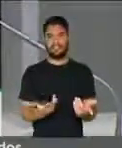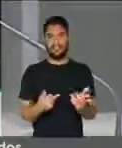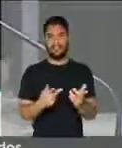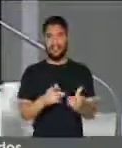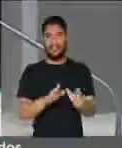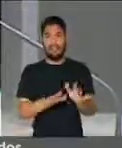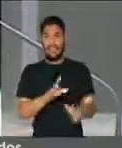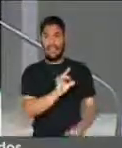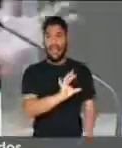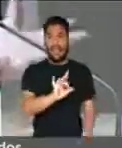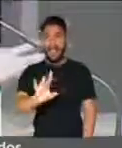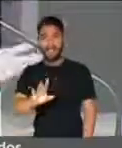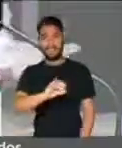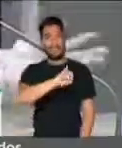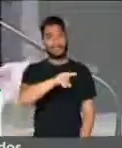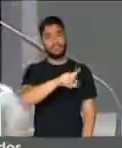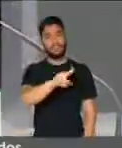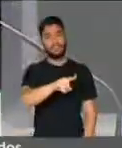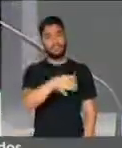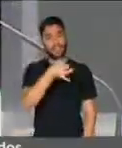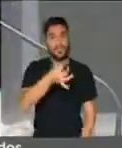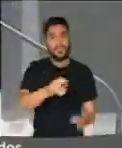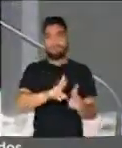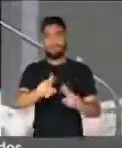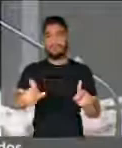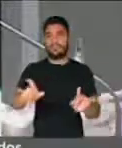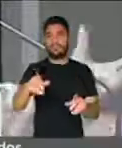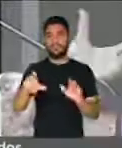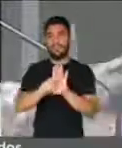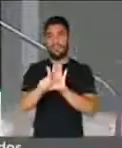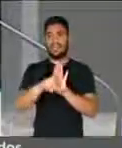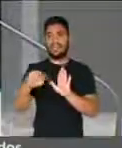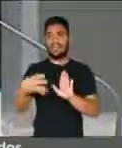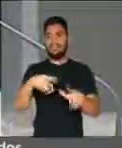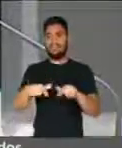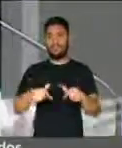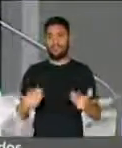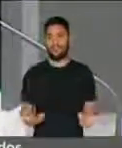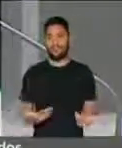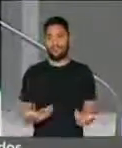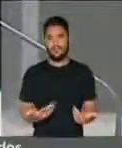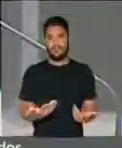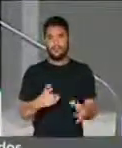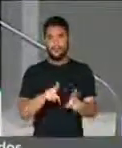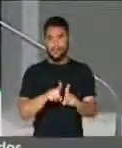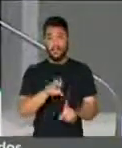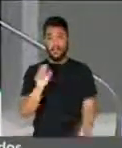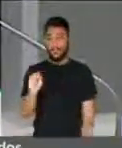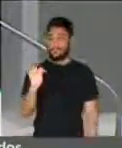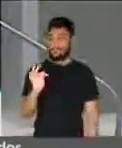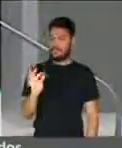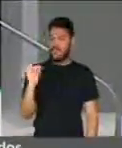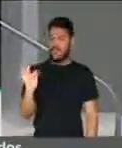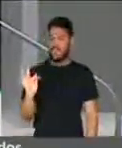plantão. Vemos esse fracionamento no próprio órgão superior, que é o Supremo Tribunal Federal,